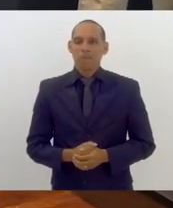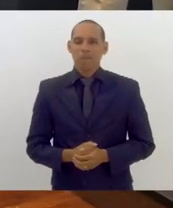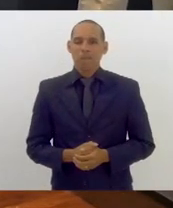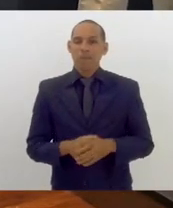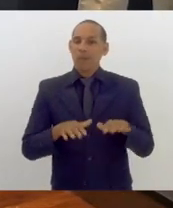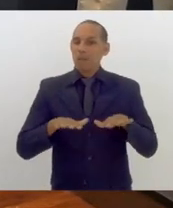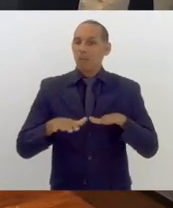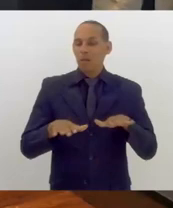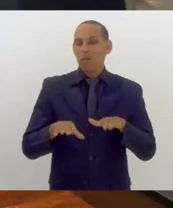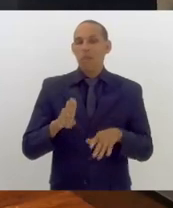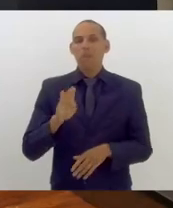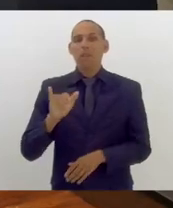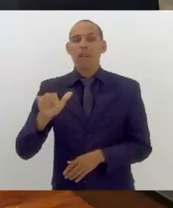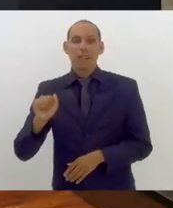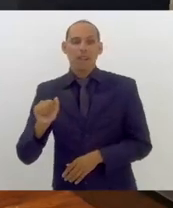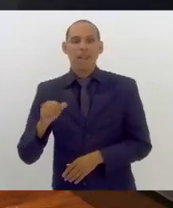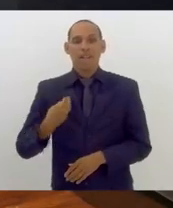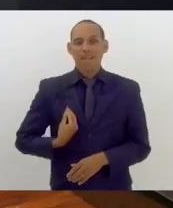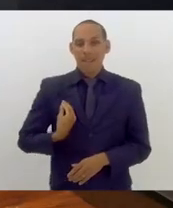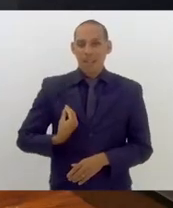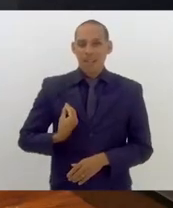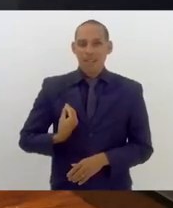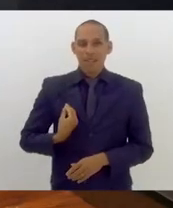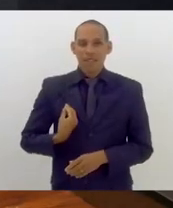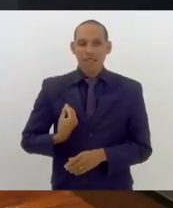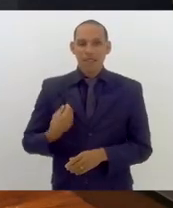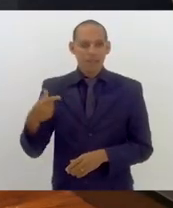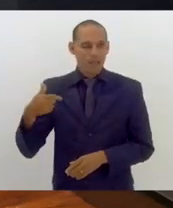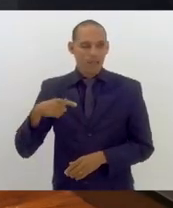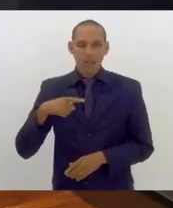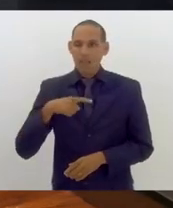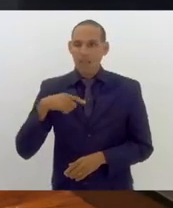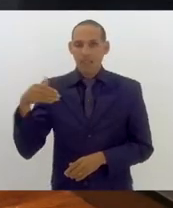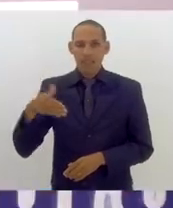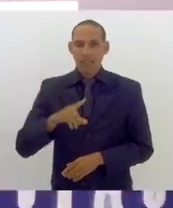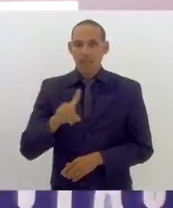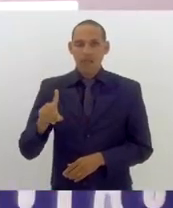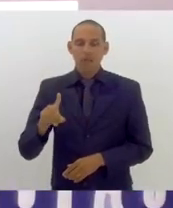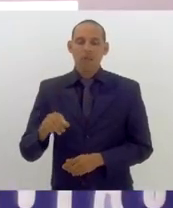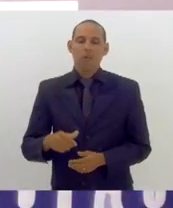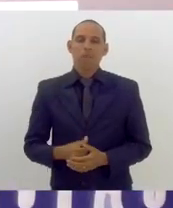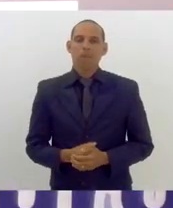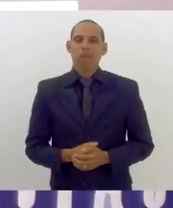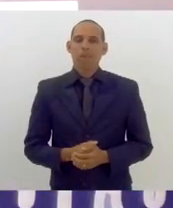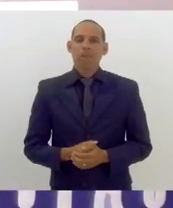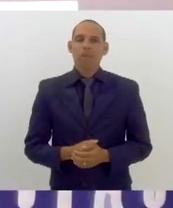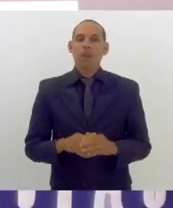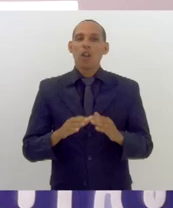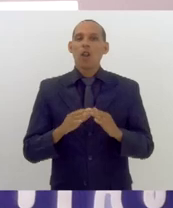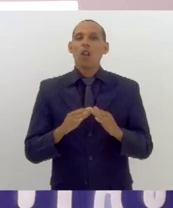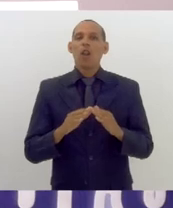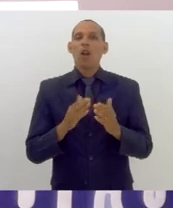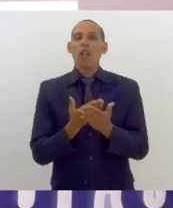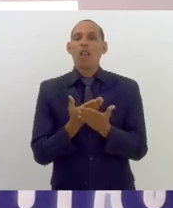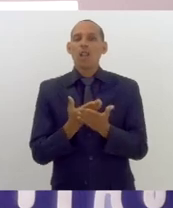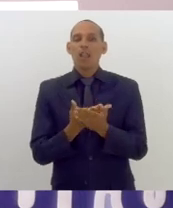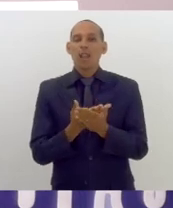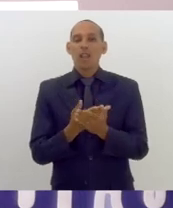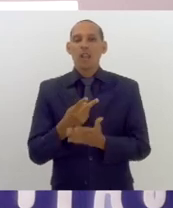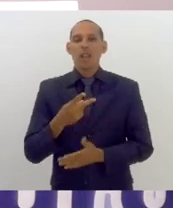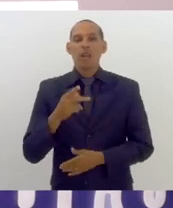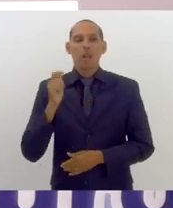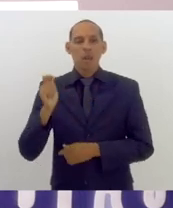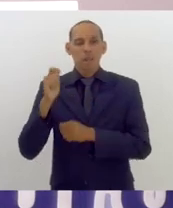um movimento Bahia viva tá aqui não né colei de pesca z15